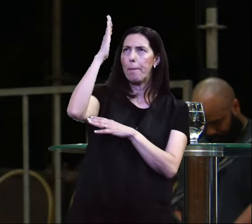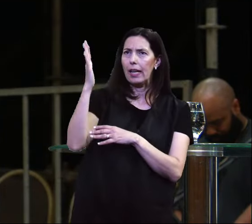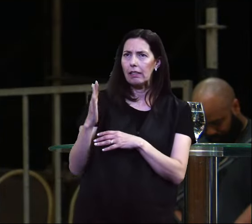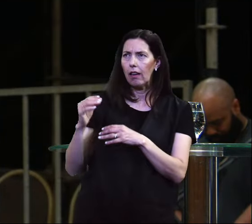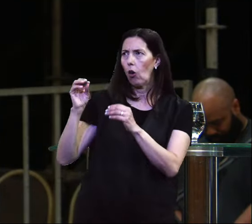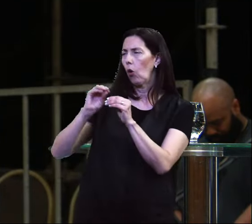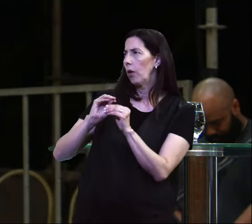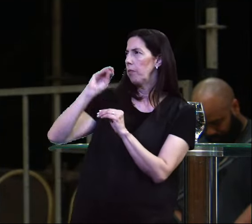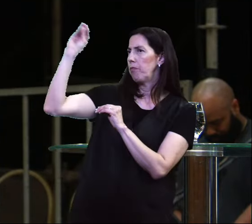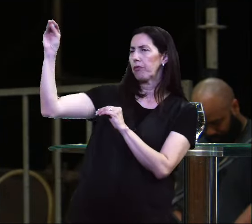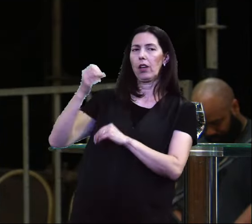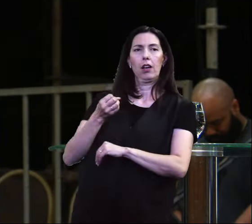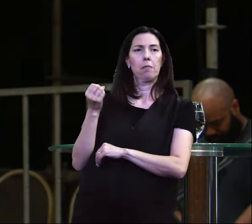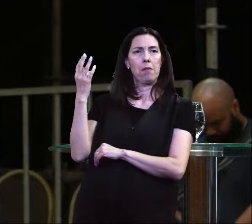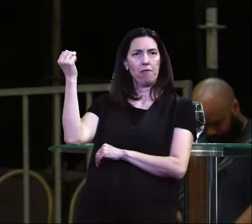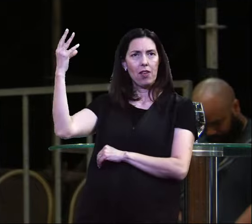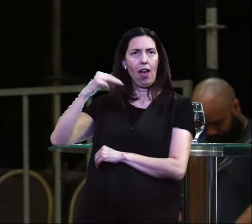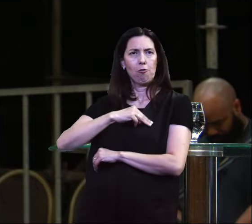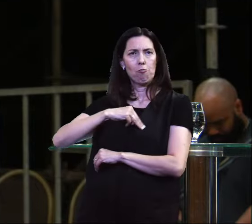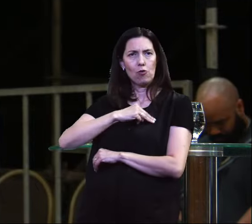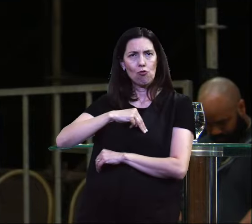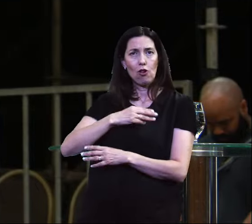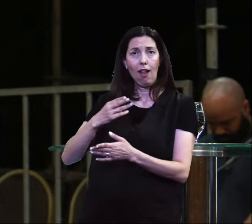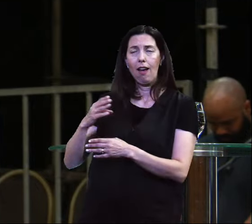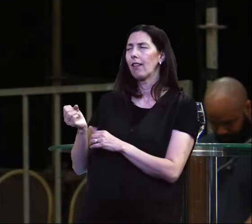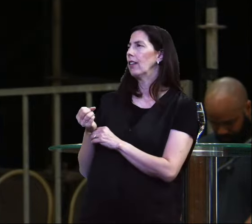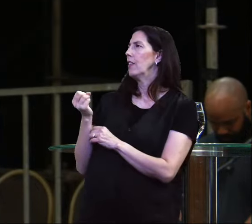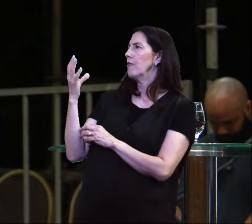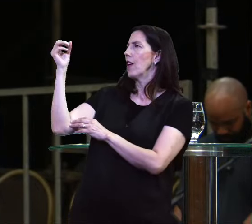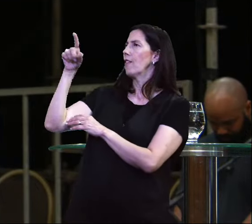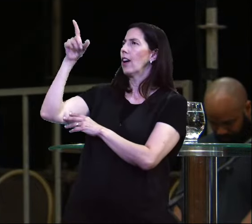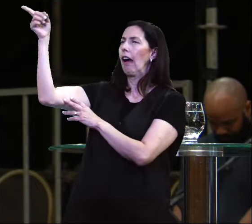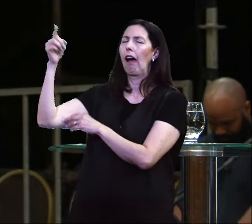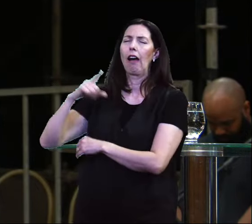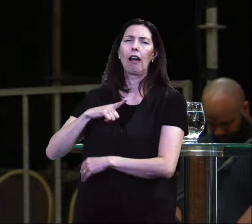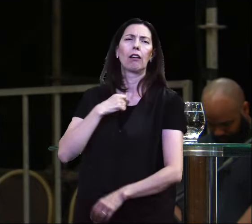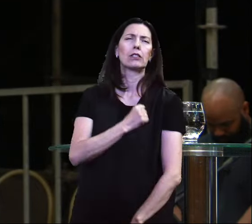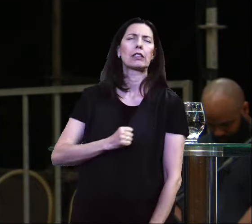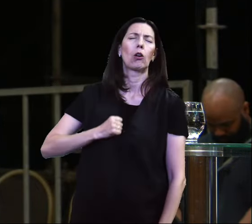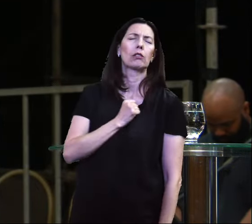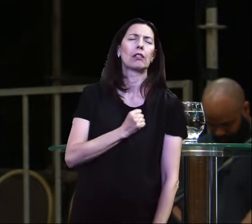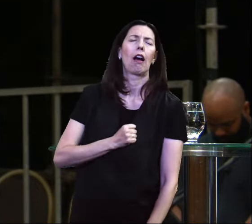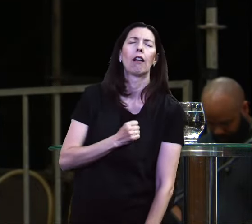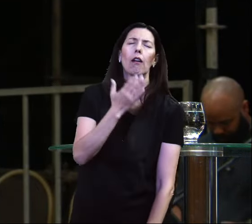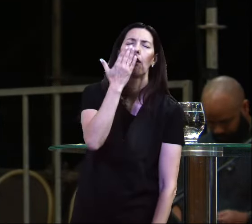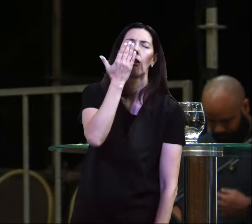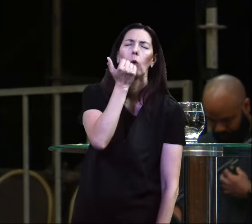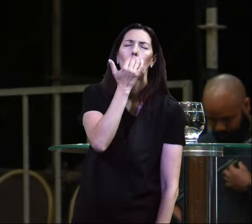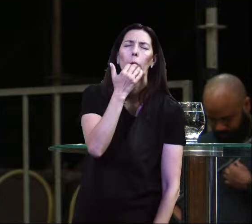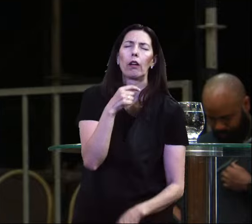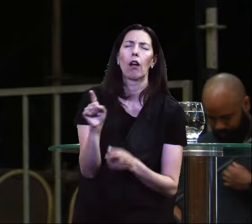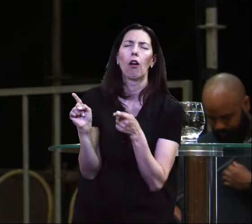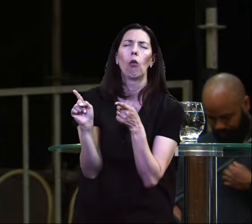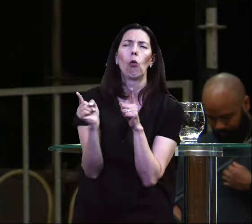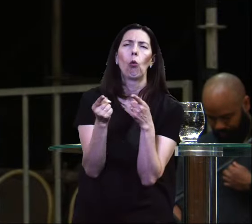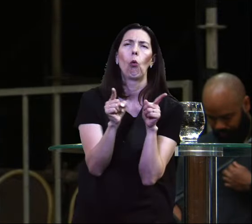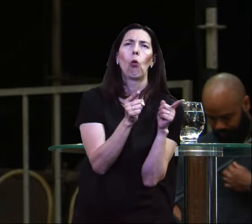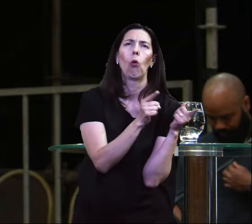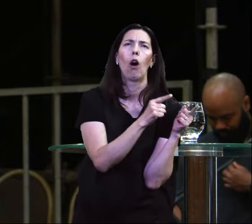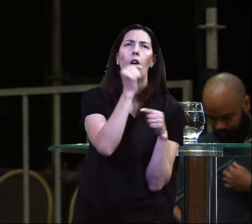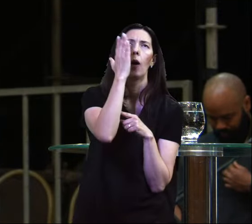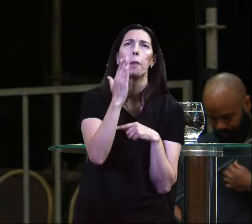fiquei numa viagem missionária mais tempo, o que eu tinha mais saudades era da comida. O churrasco brasileiro é imbatível.